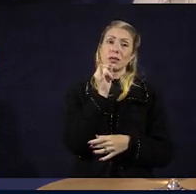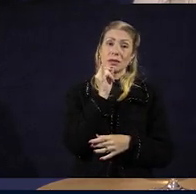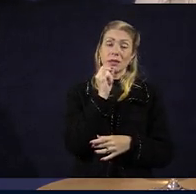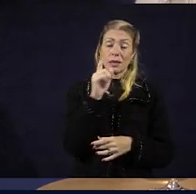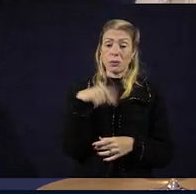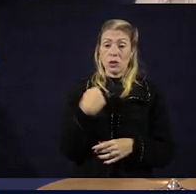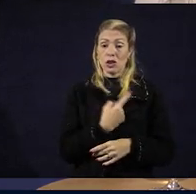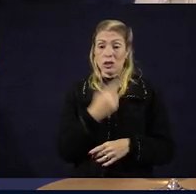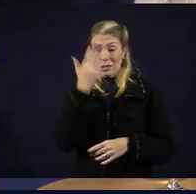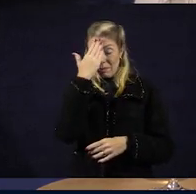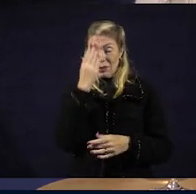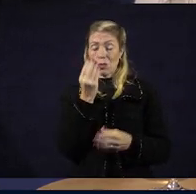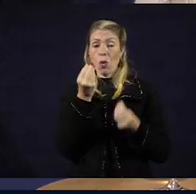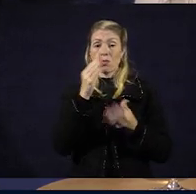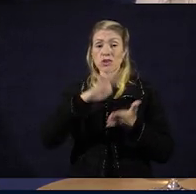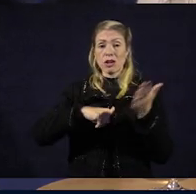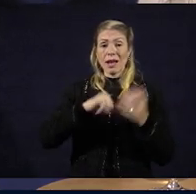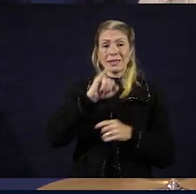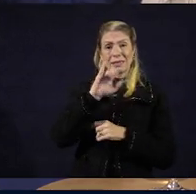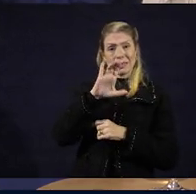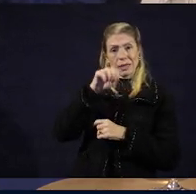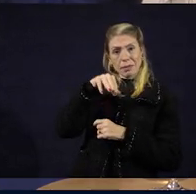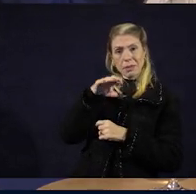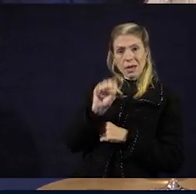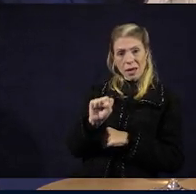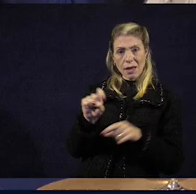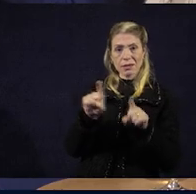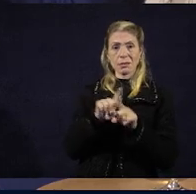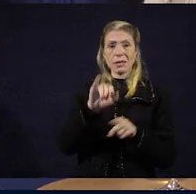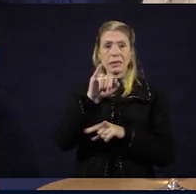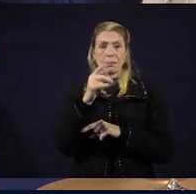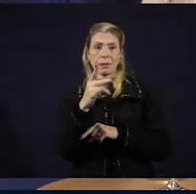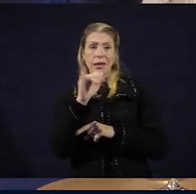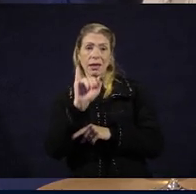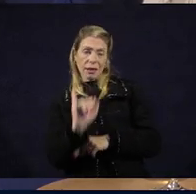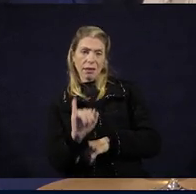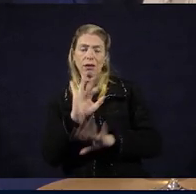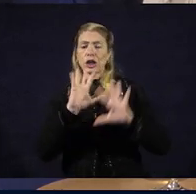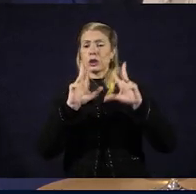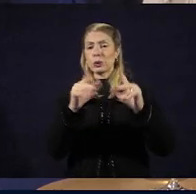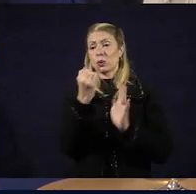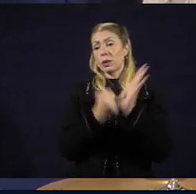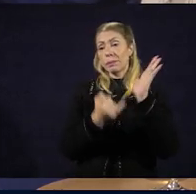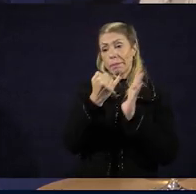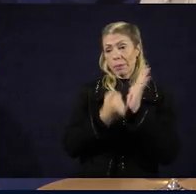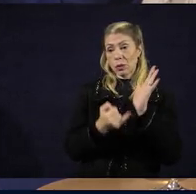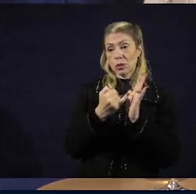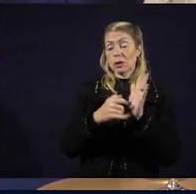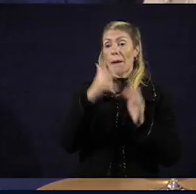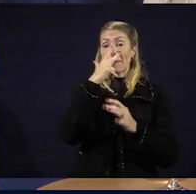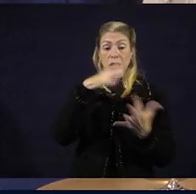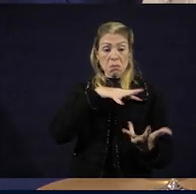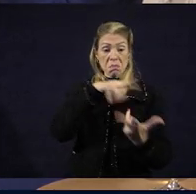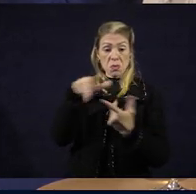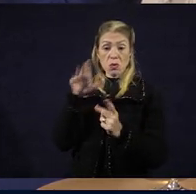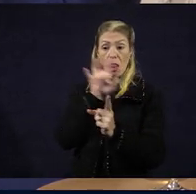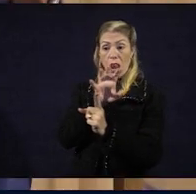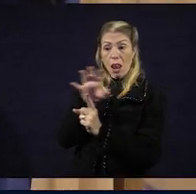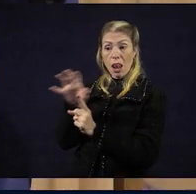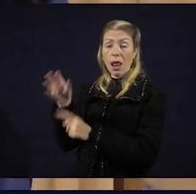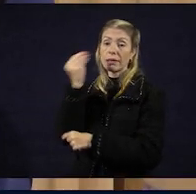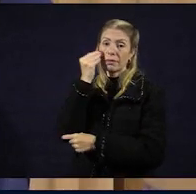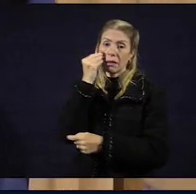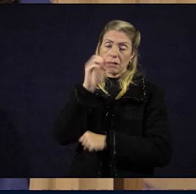tentar acabar com o ICMS IPI criar um alguma coisa como Iva parece que é uma tendência Mundial muito mais simples né